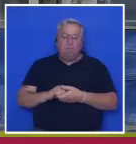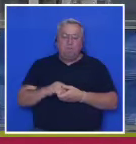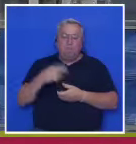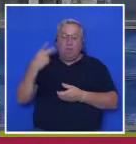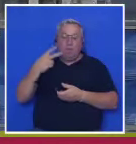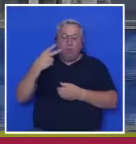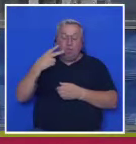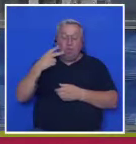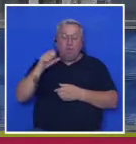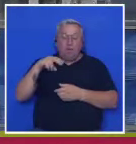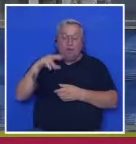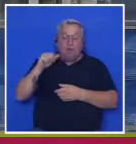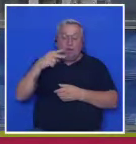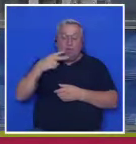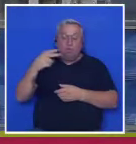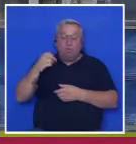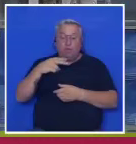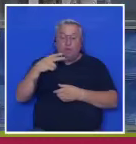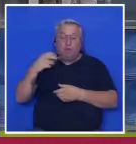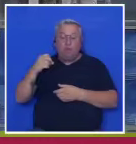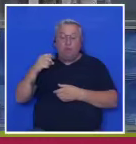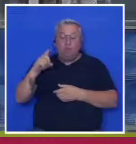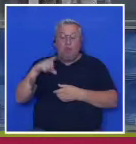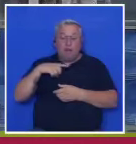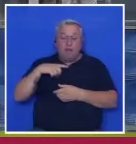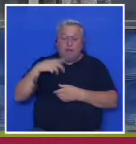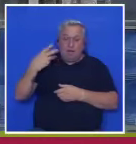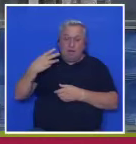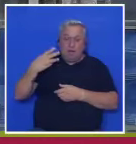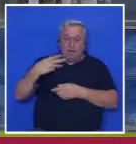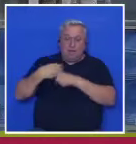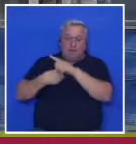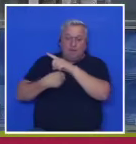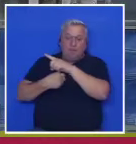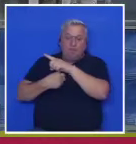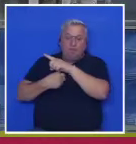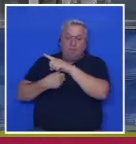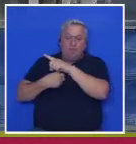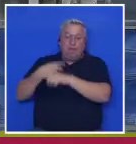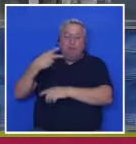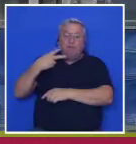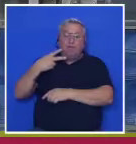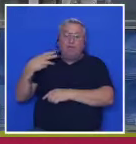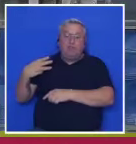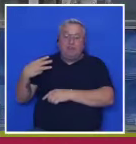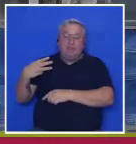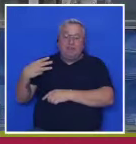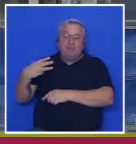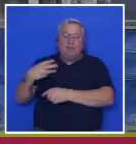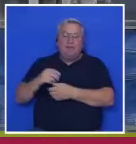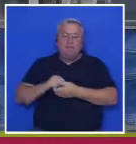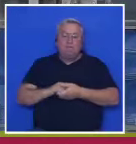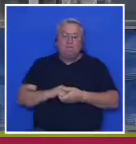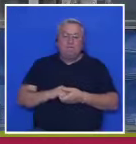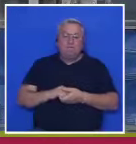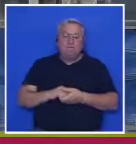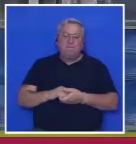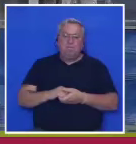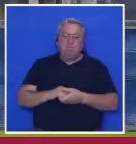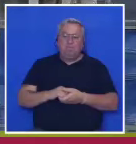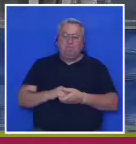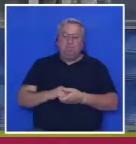Dupla cena, concurso número 2202, já temos a terceira bola. Bola verde número 23.